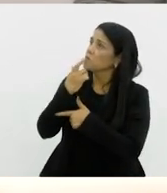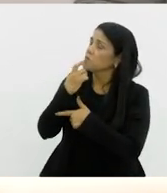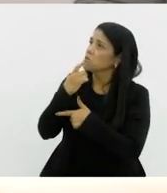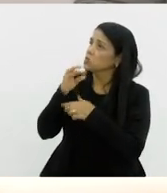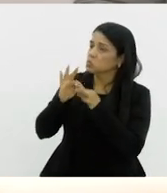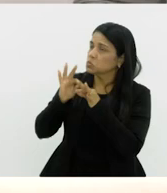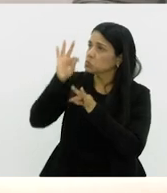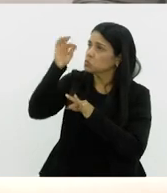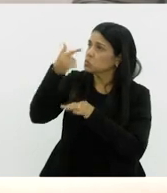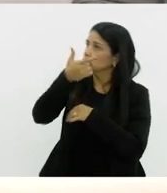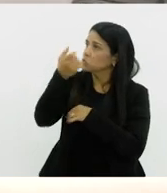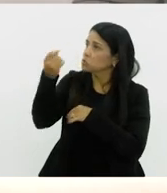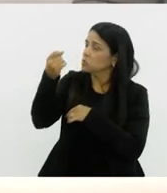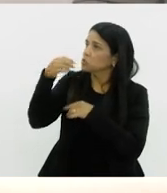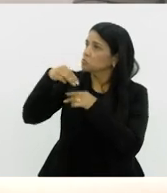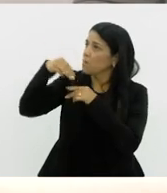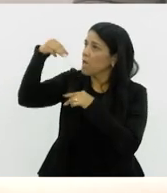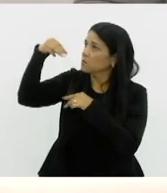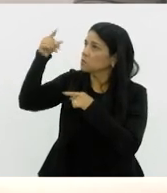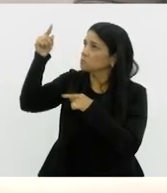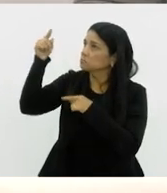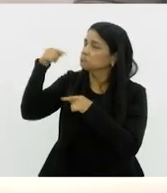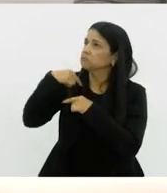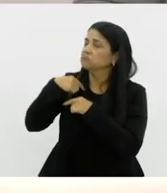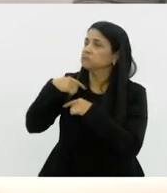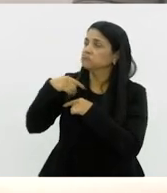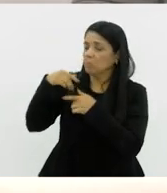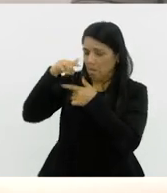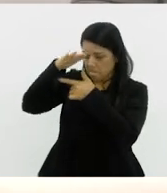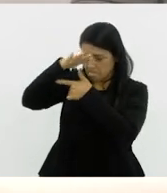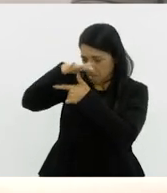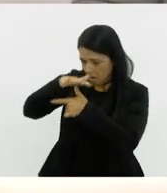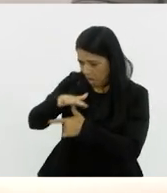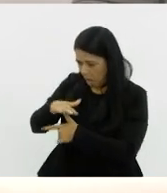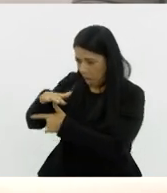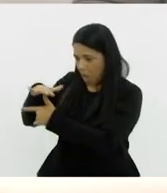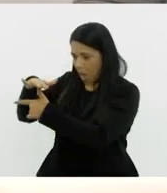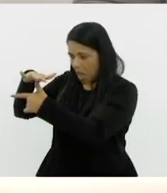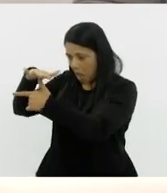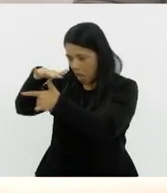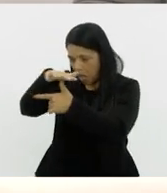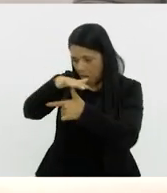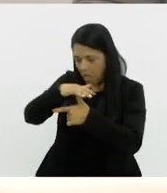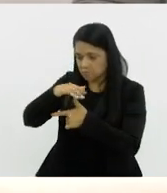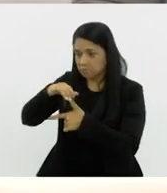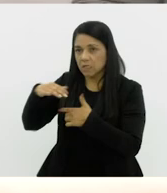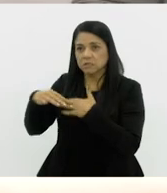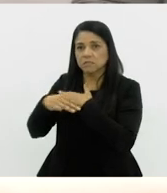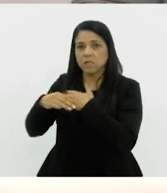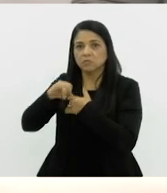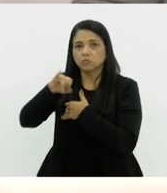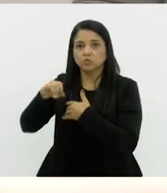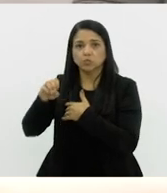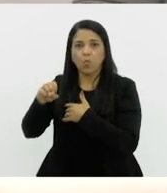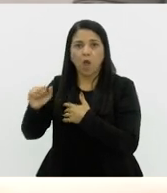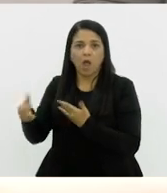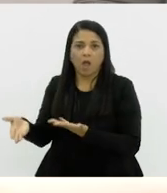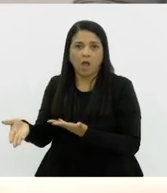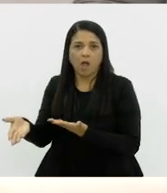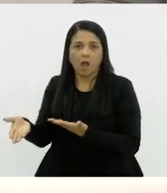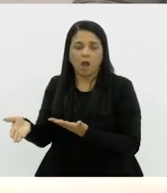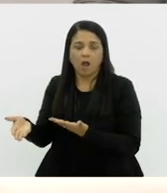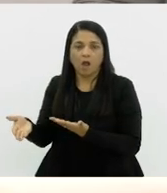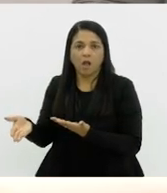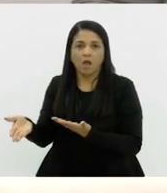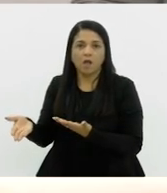metros dando um rasante em cima do João, de qualquer lado. Aí ninguém sabe quem é o helicóptero. Mas, espera aí, se